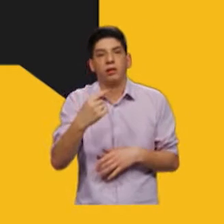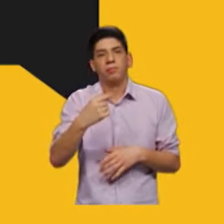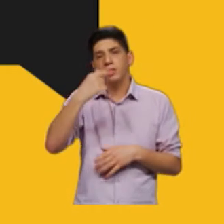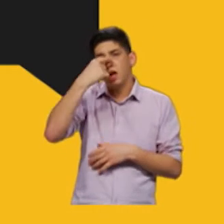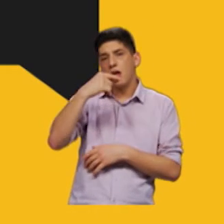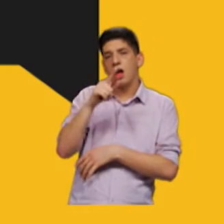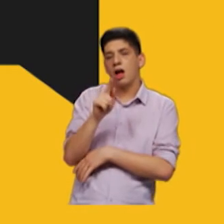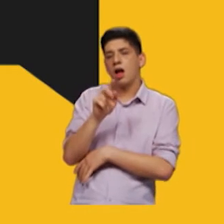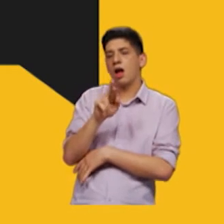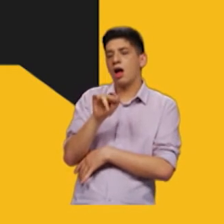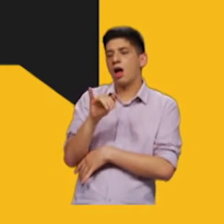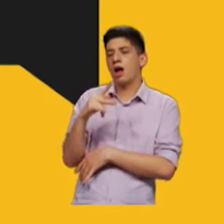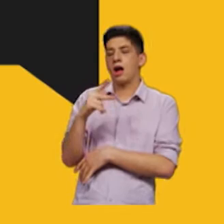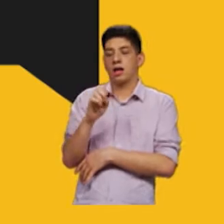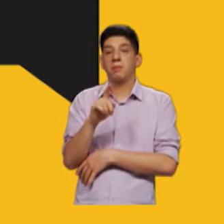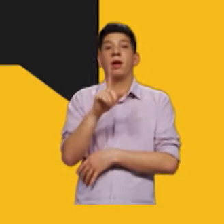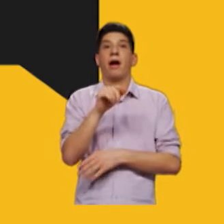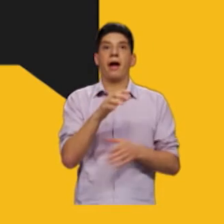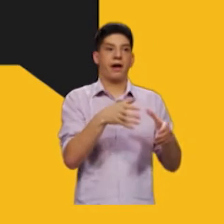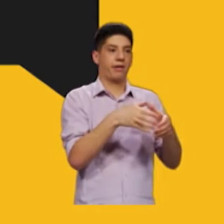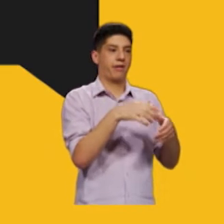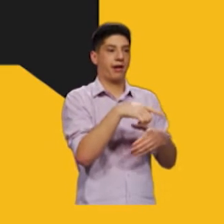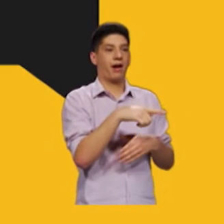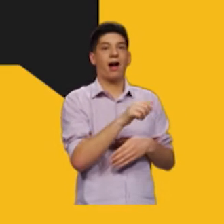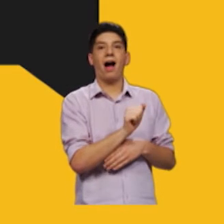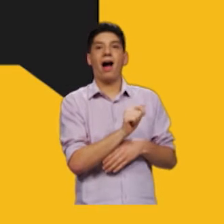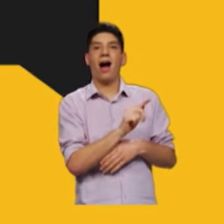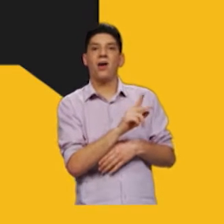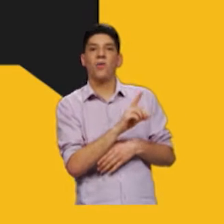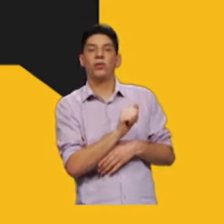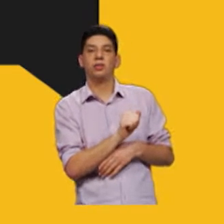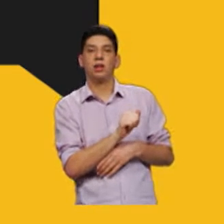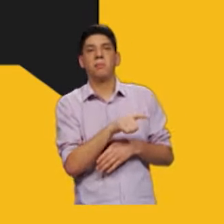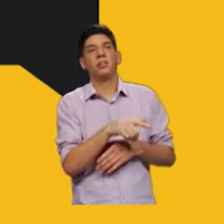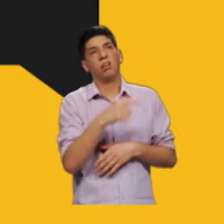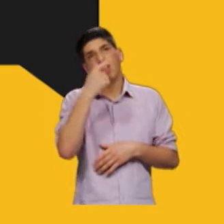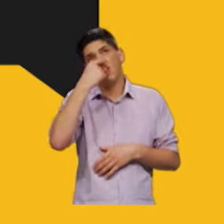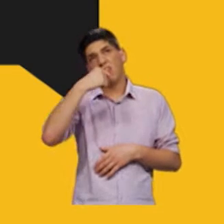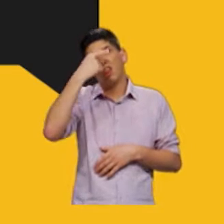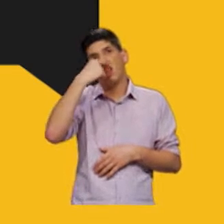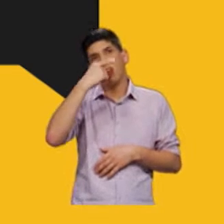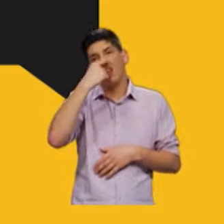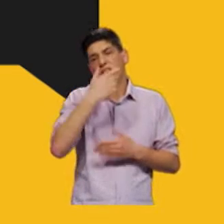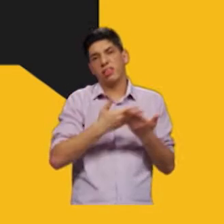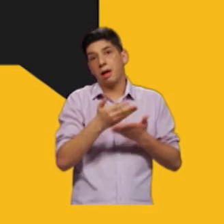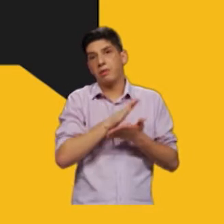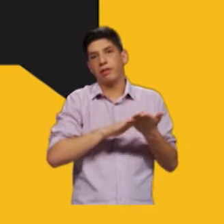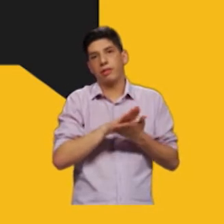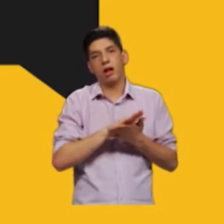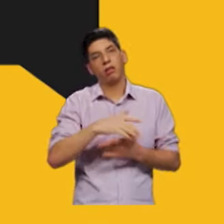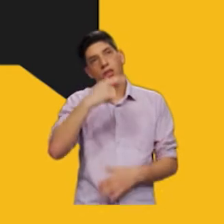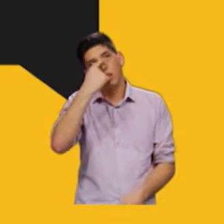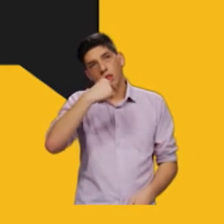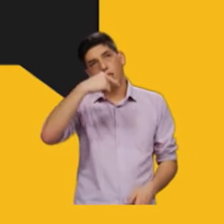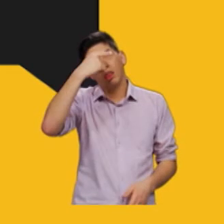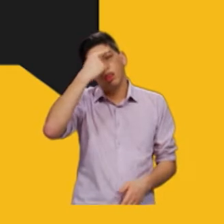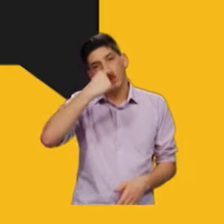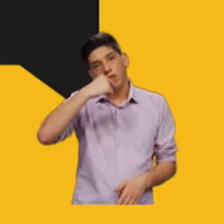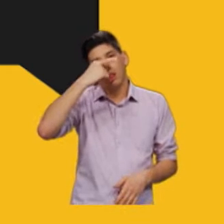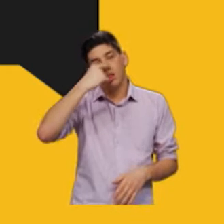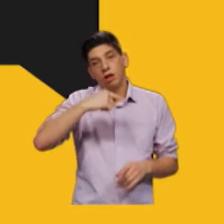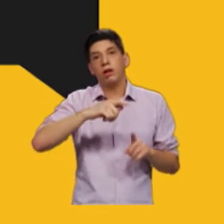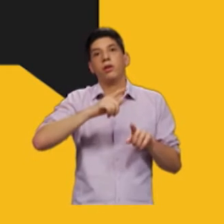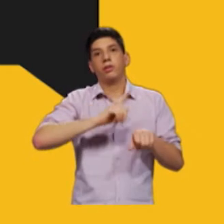doença classificada como aguda, mas você não cuida daquela gripe e ela vai aí, né, continuar aí por muito tempo,